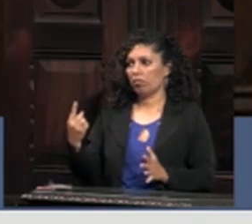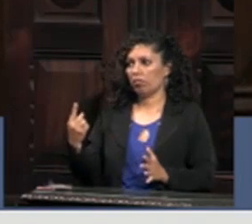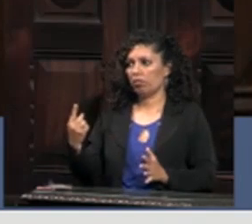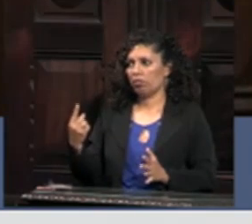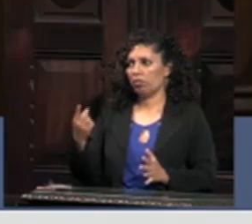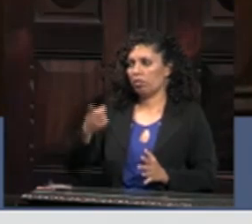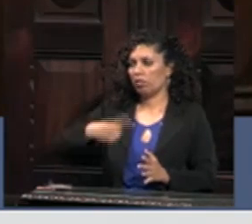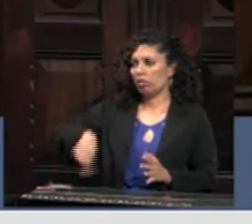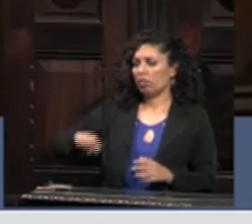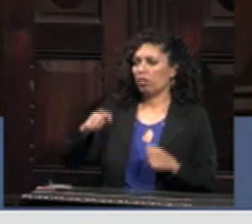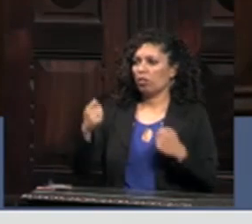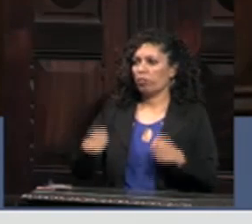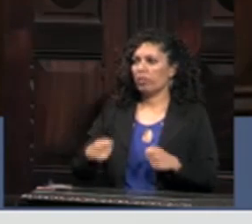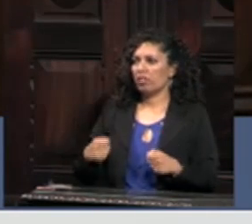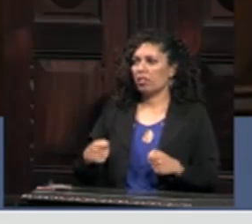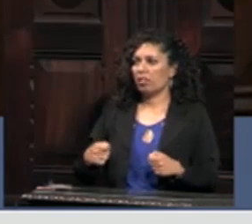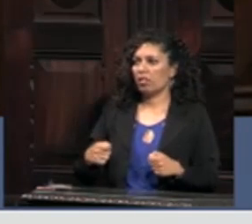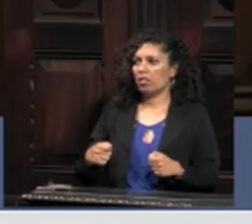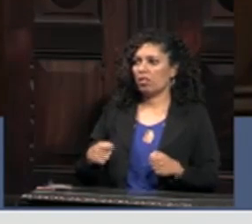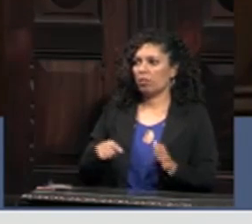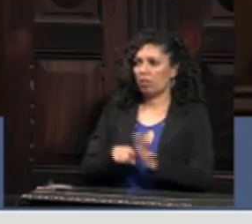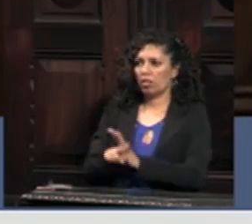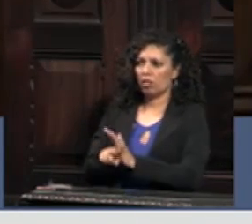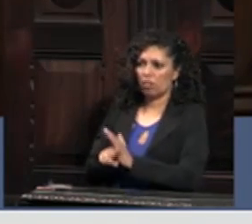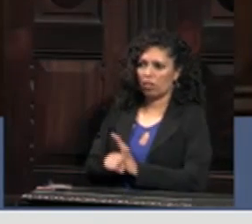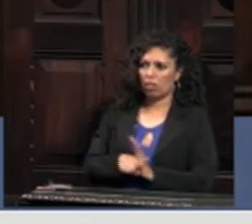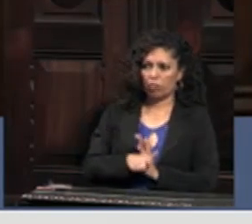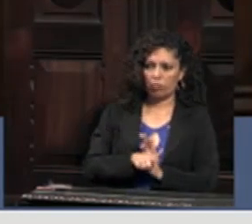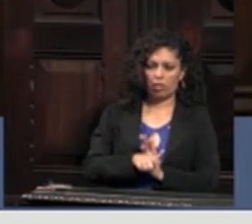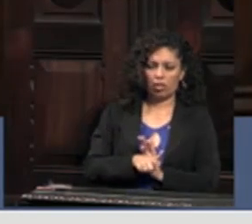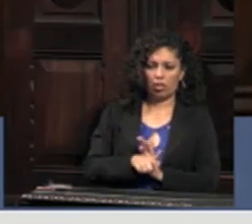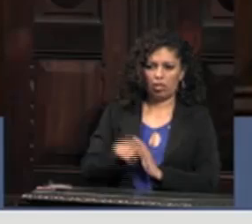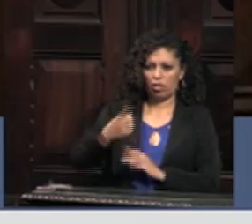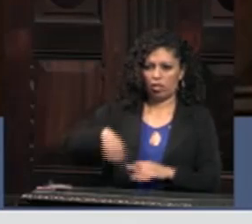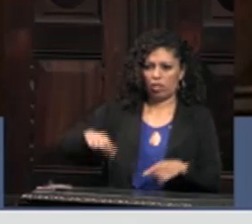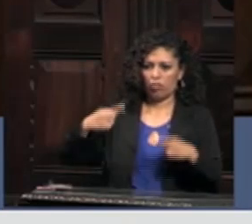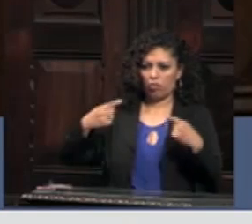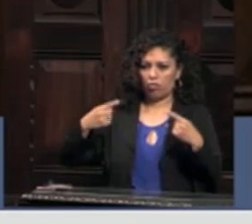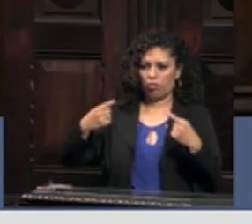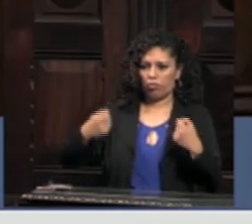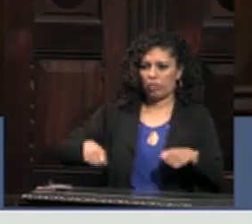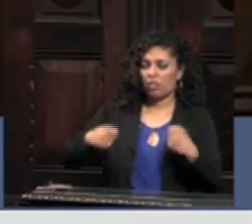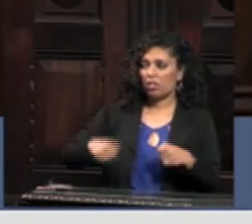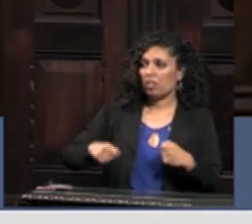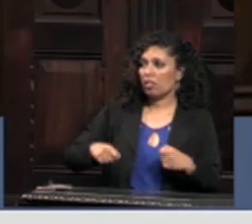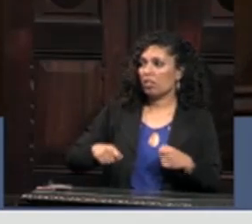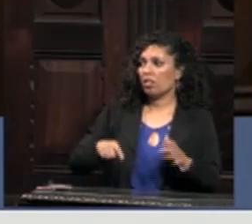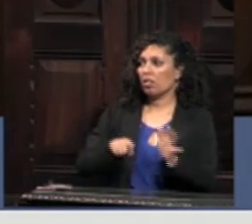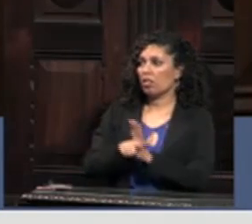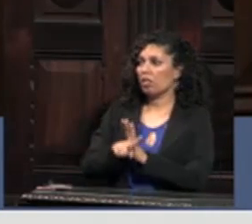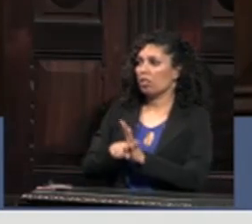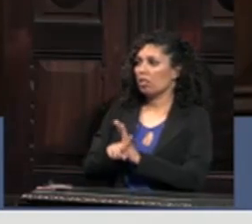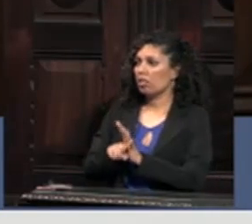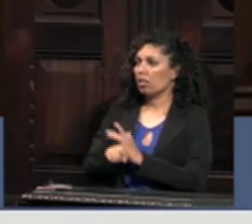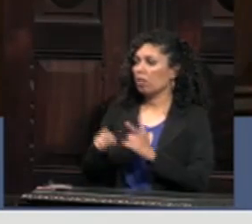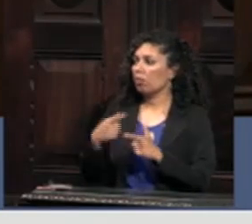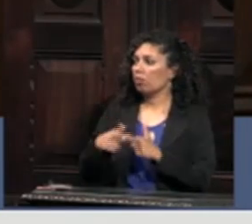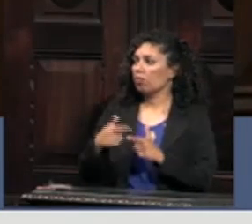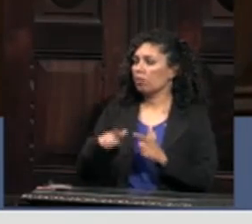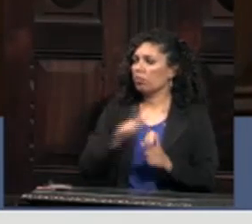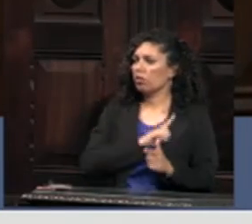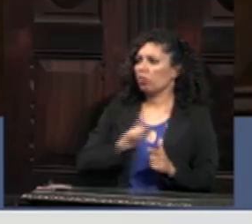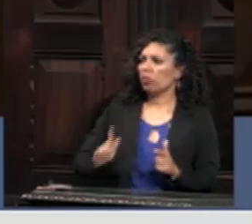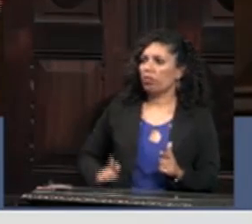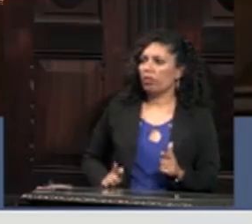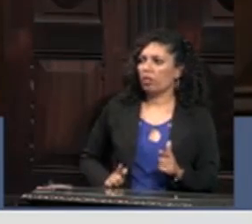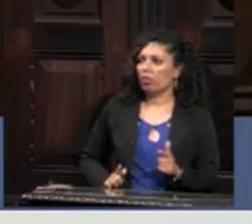Isso precisa ser resolvido primeiro. Precisamos resolver o problema de um governador que não